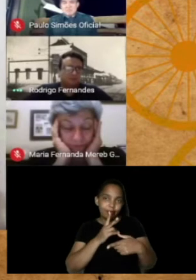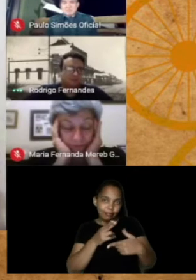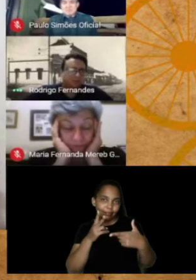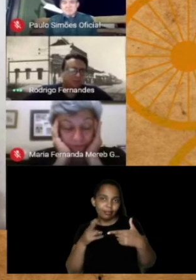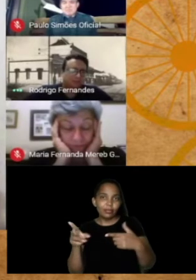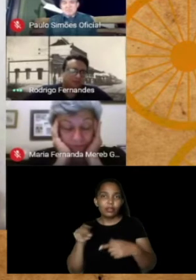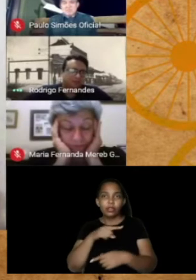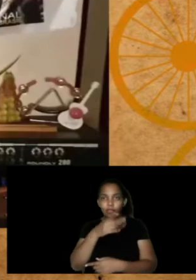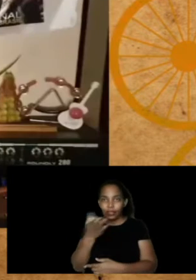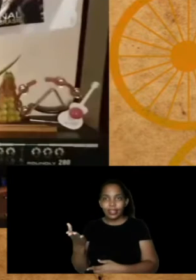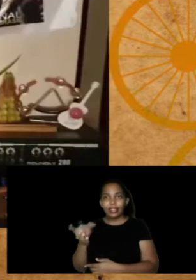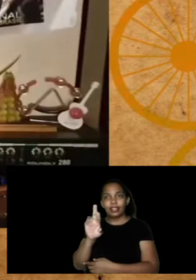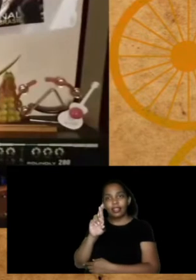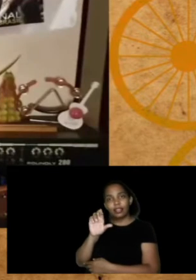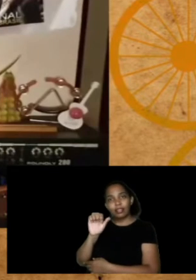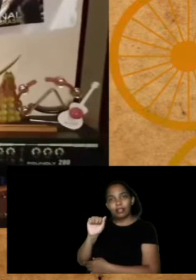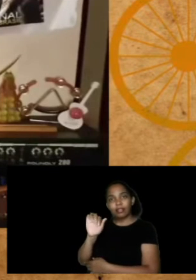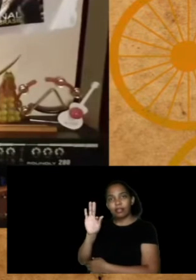Vital.